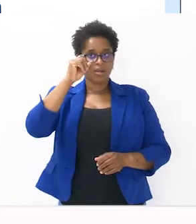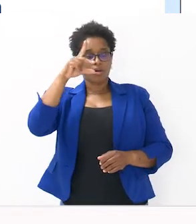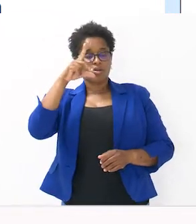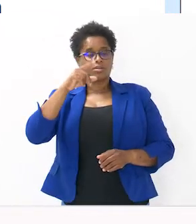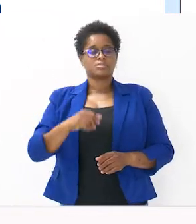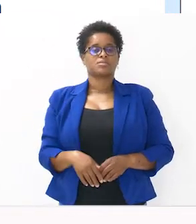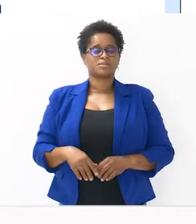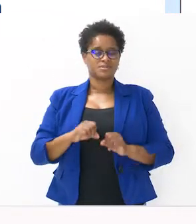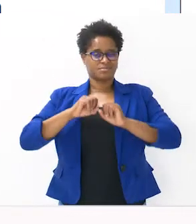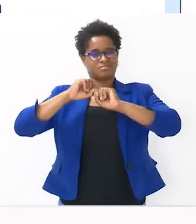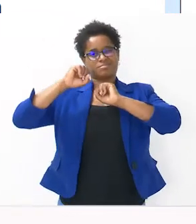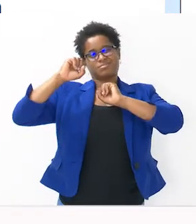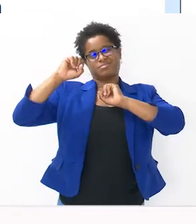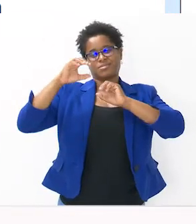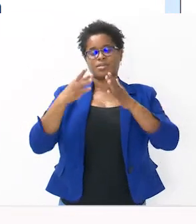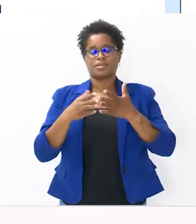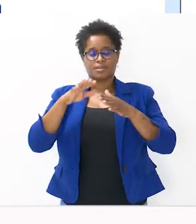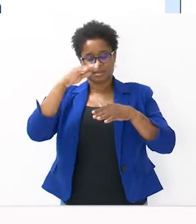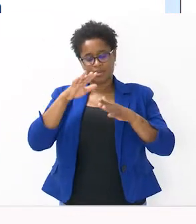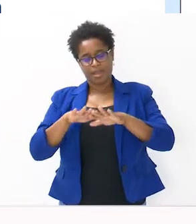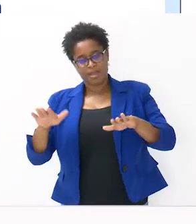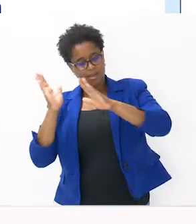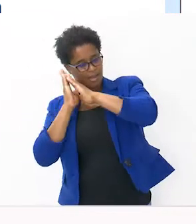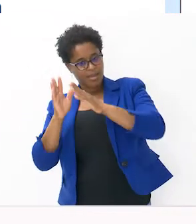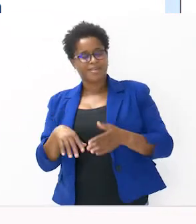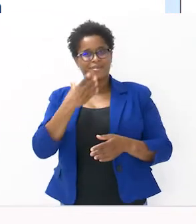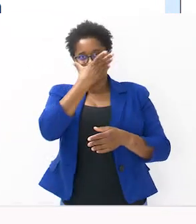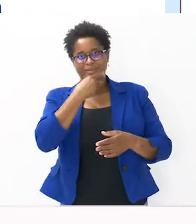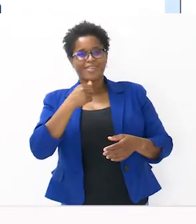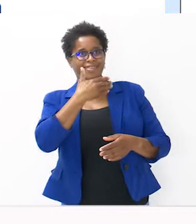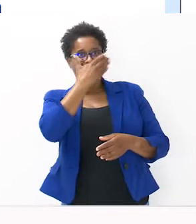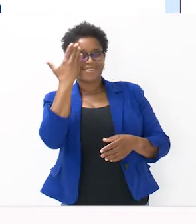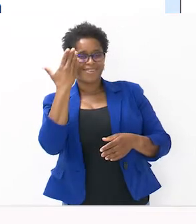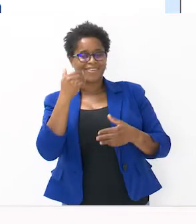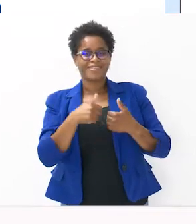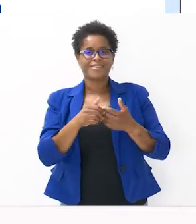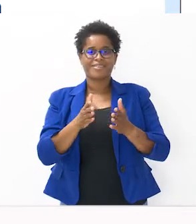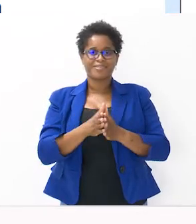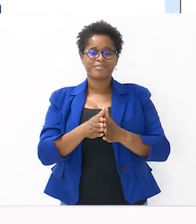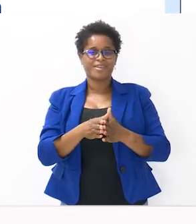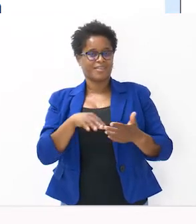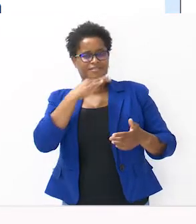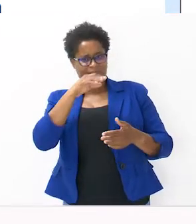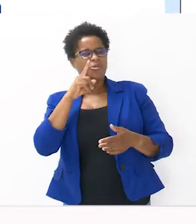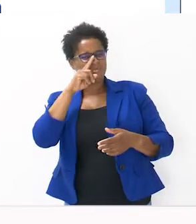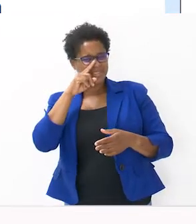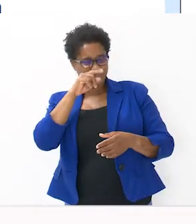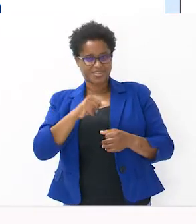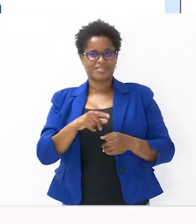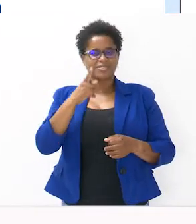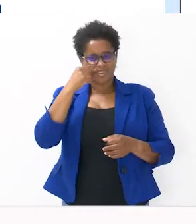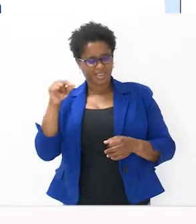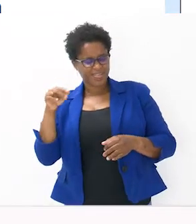espreguiça da cama. Ah, que belo dia! Um belo dia para pregar uma mentira. Eles